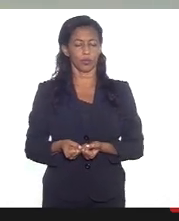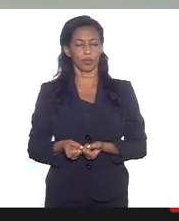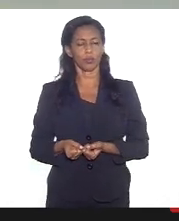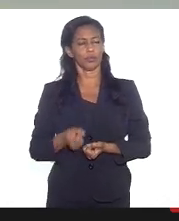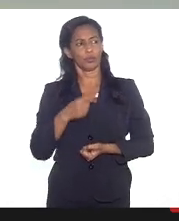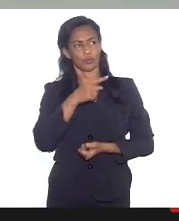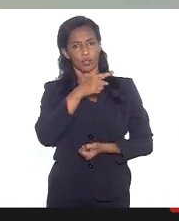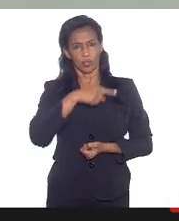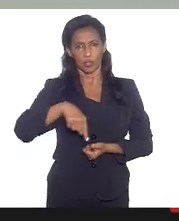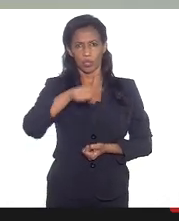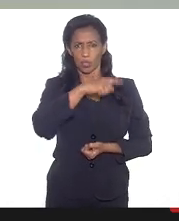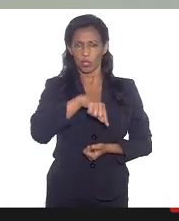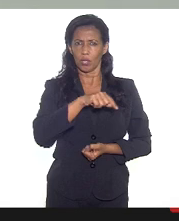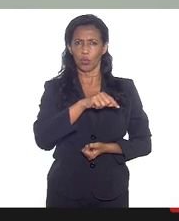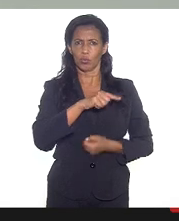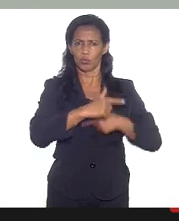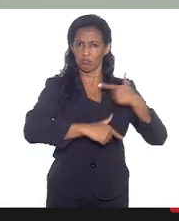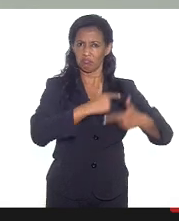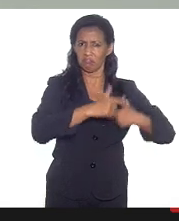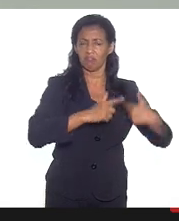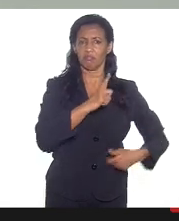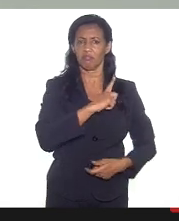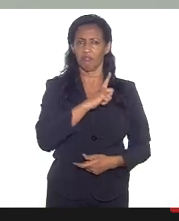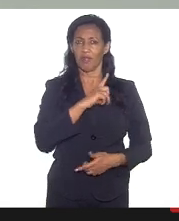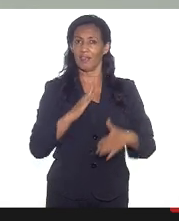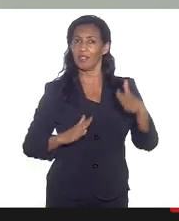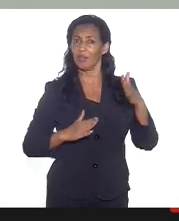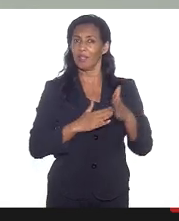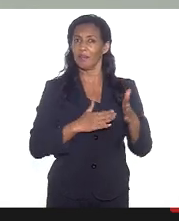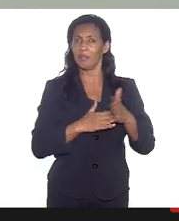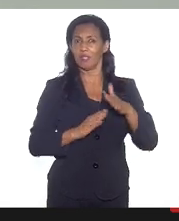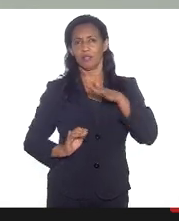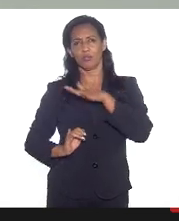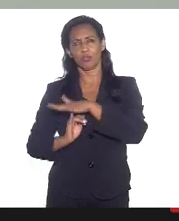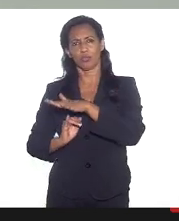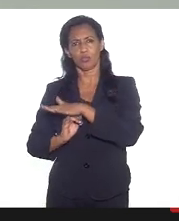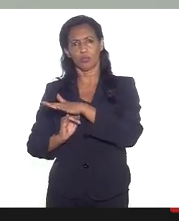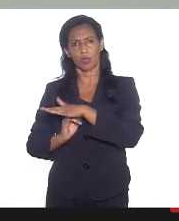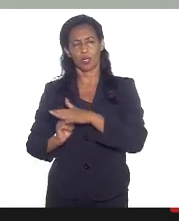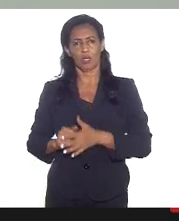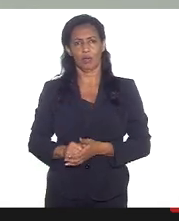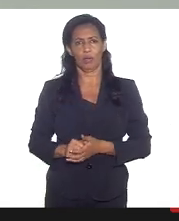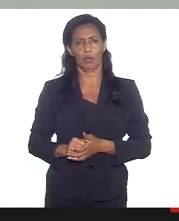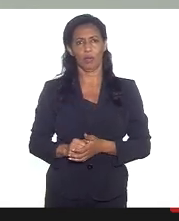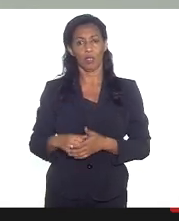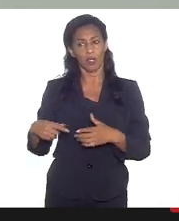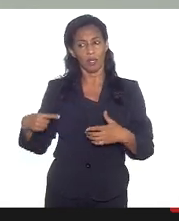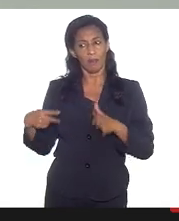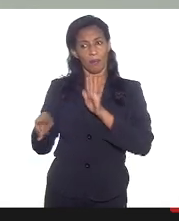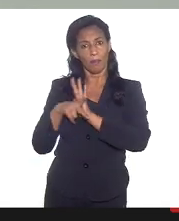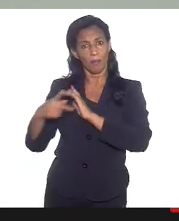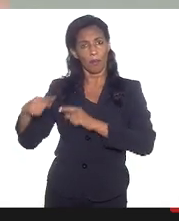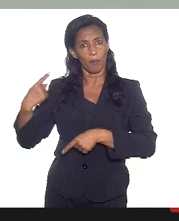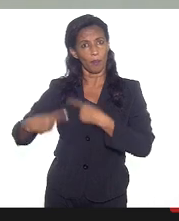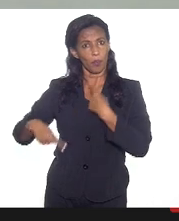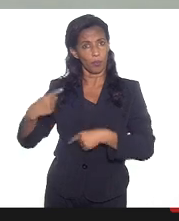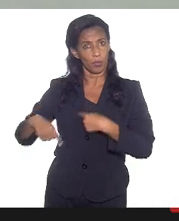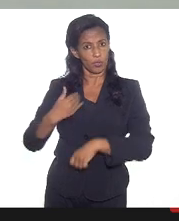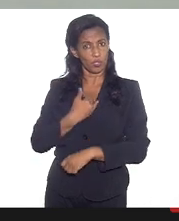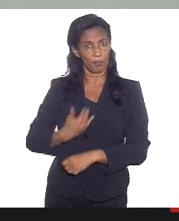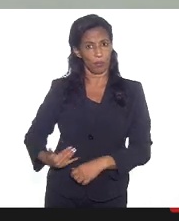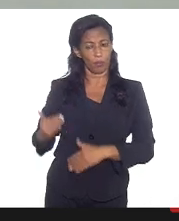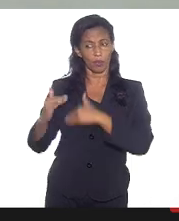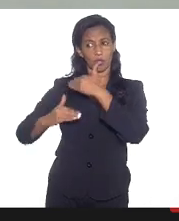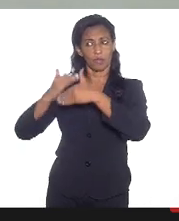hercúleo que os servidores têm feito, ela tem uma limitação institucional de que, para a política pública